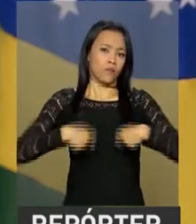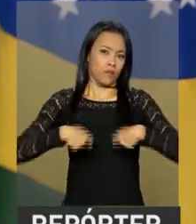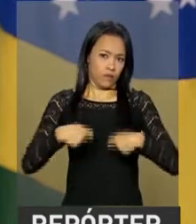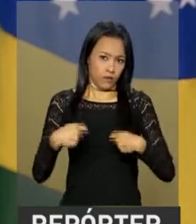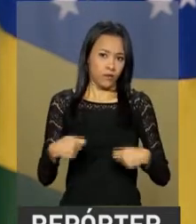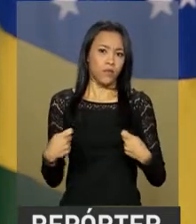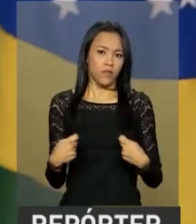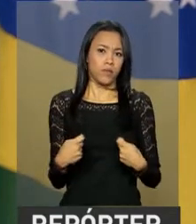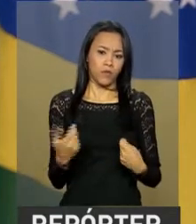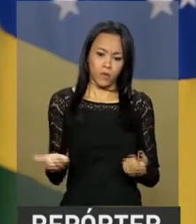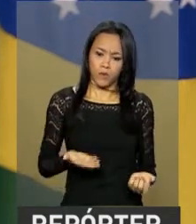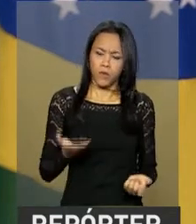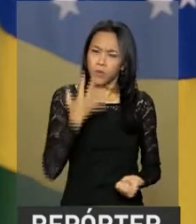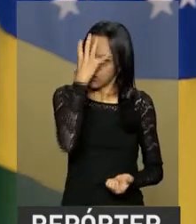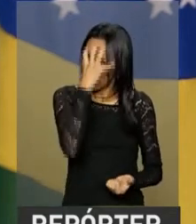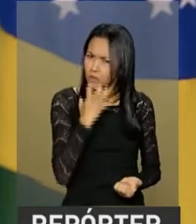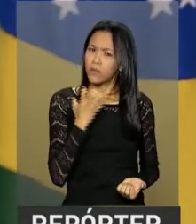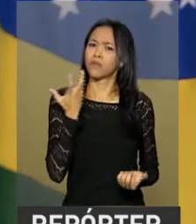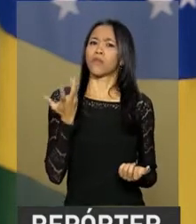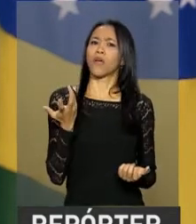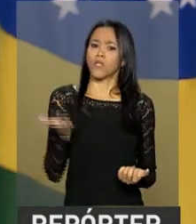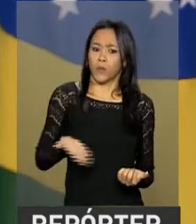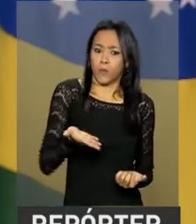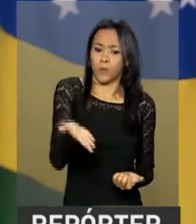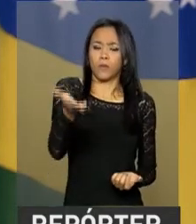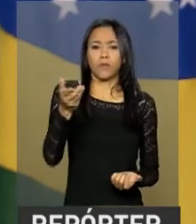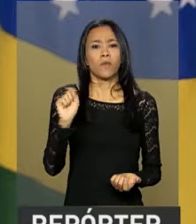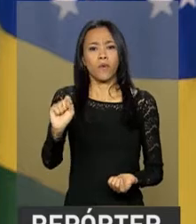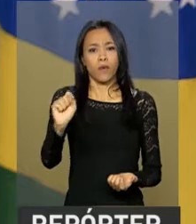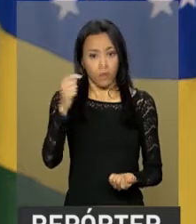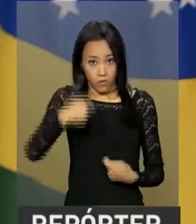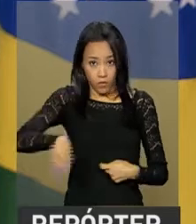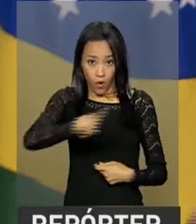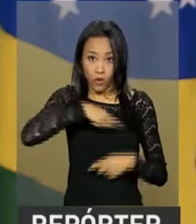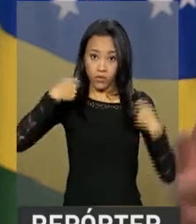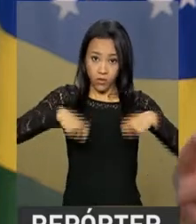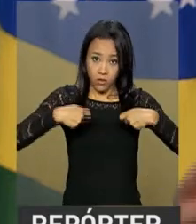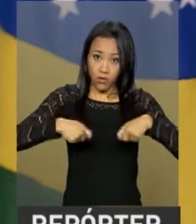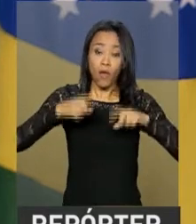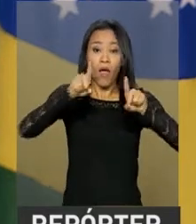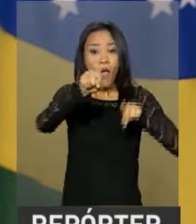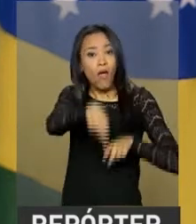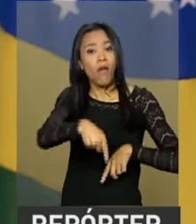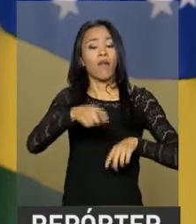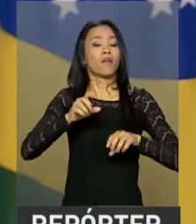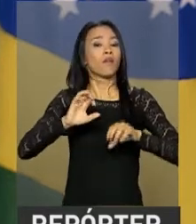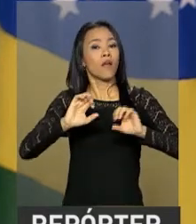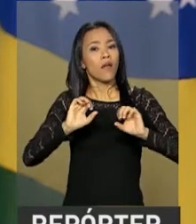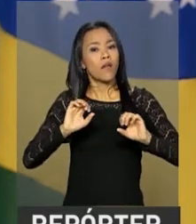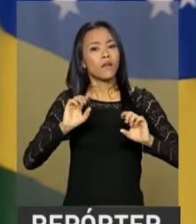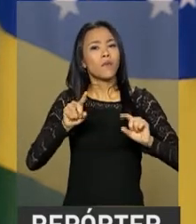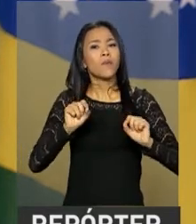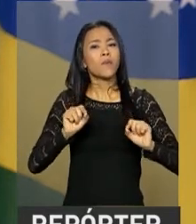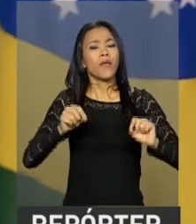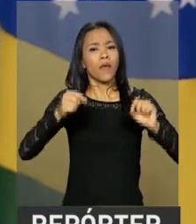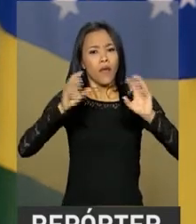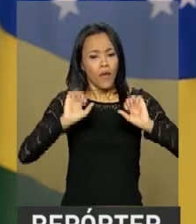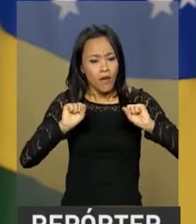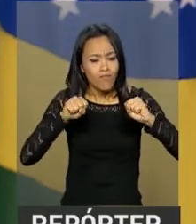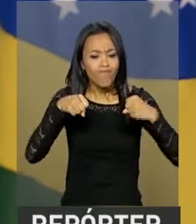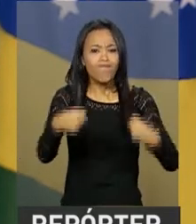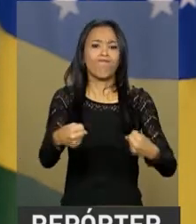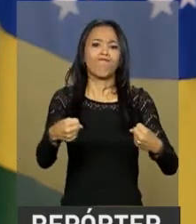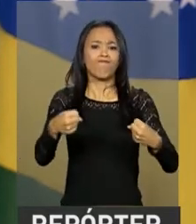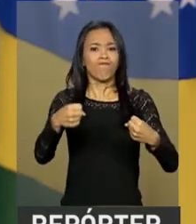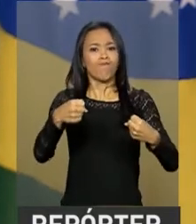celeridade com muita rapidez é exatamente recuperar a institucionalidade no país